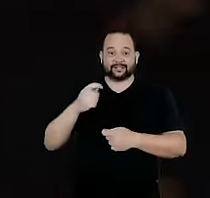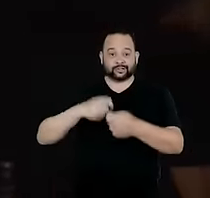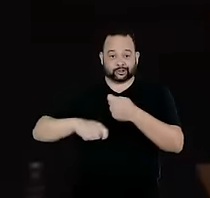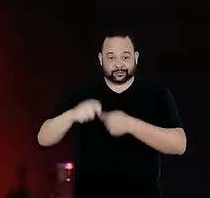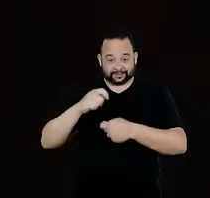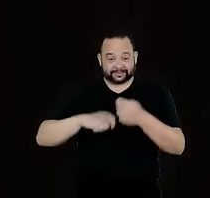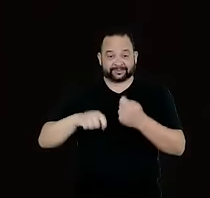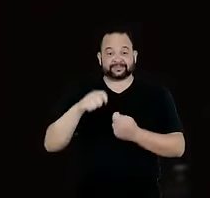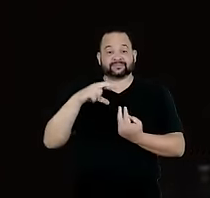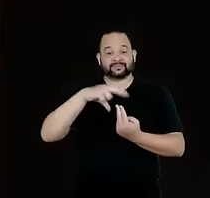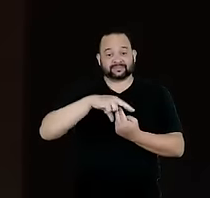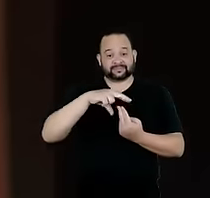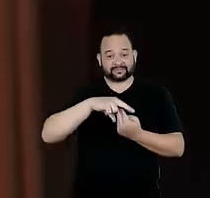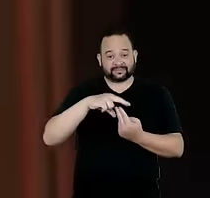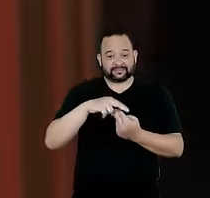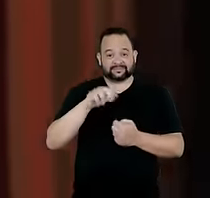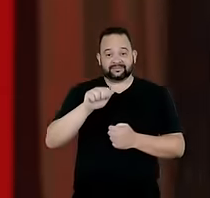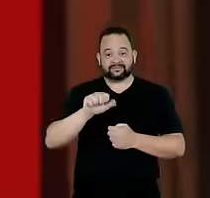seja